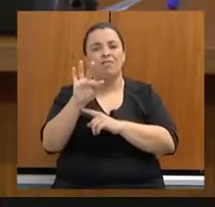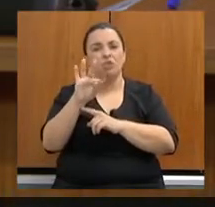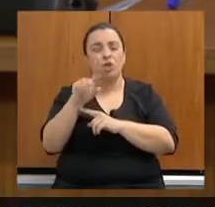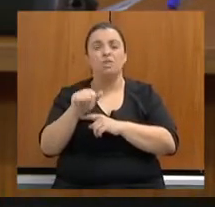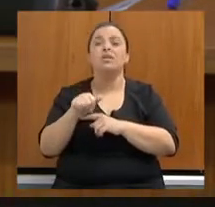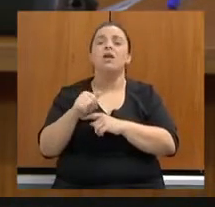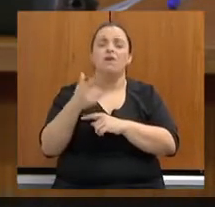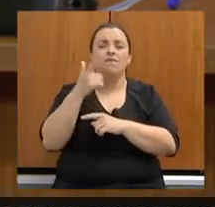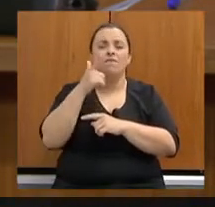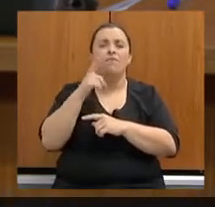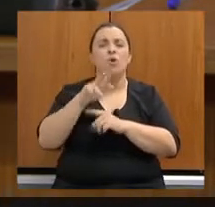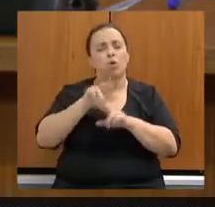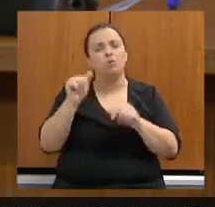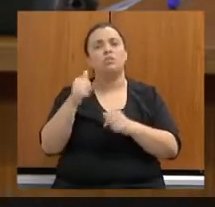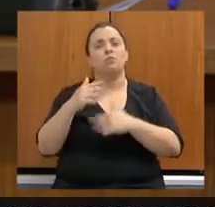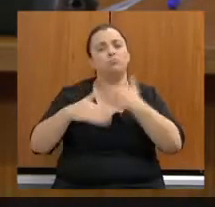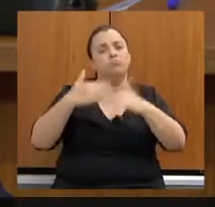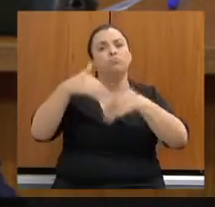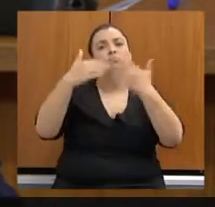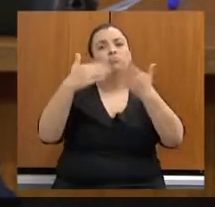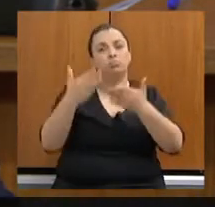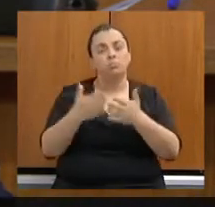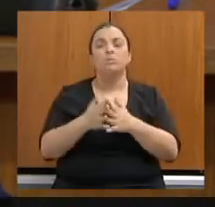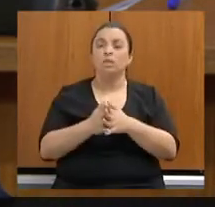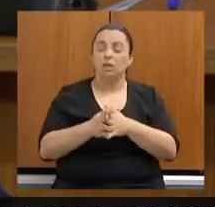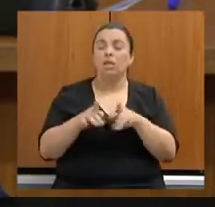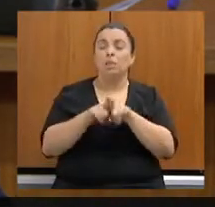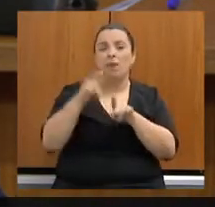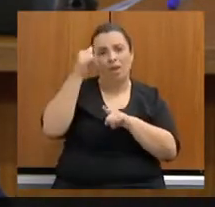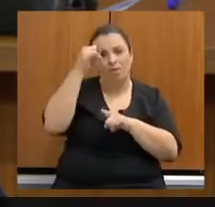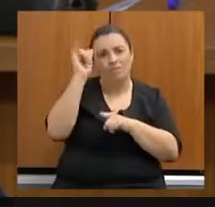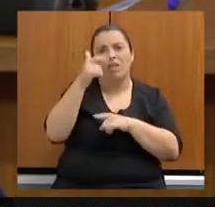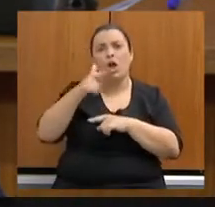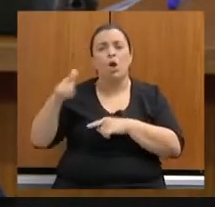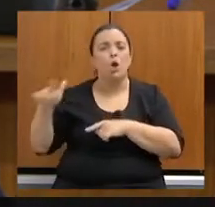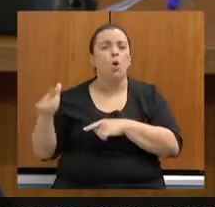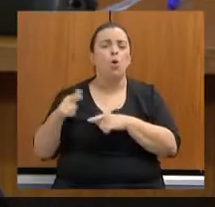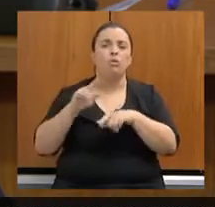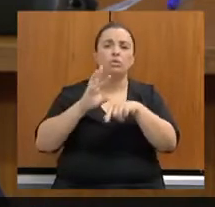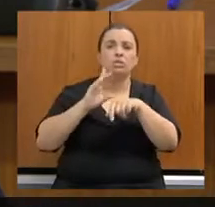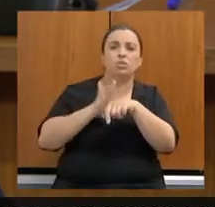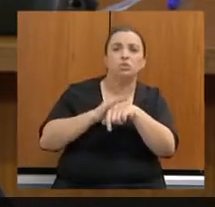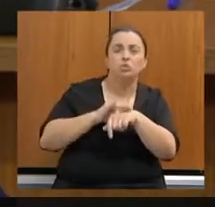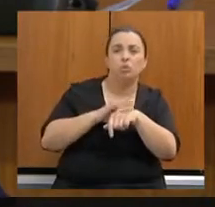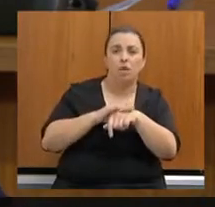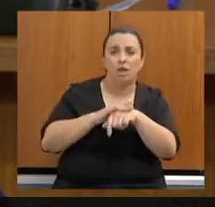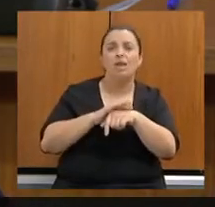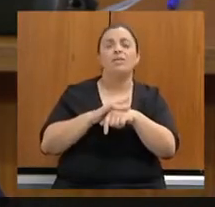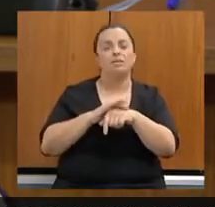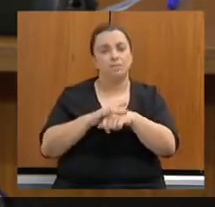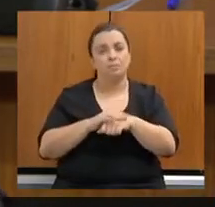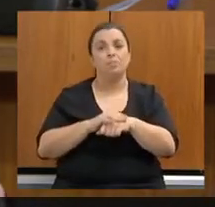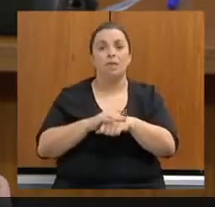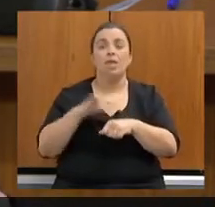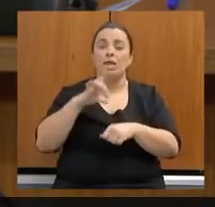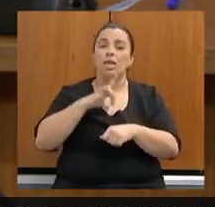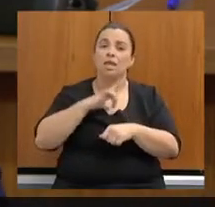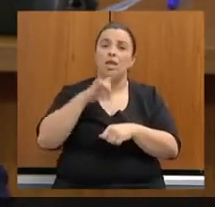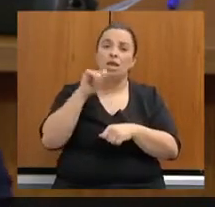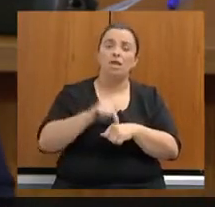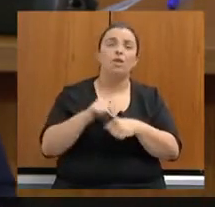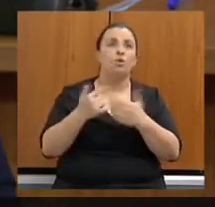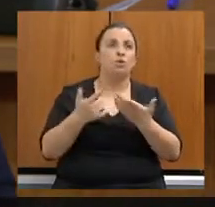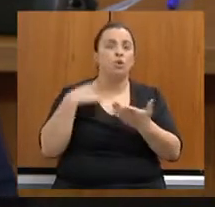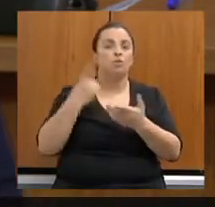também o Oi livre de Brucelose também de tuberculose atração importante que nós temos aqui o nosso Horizonte de